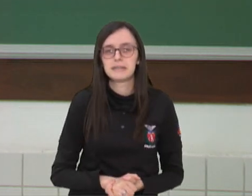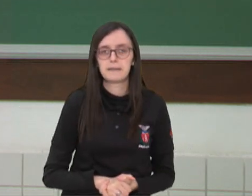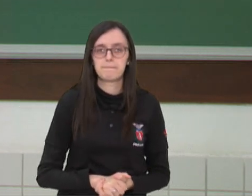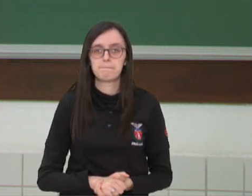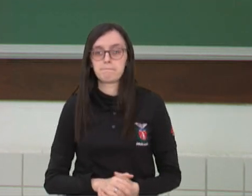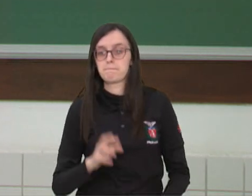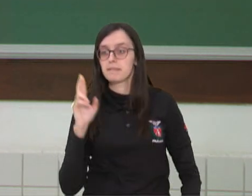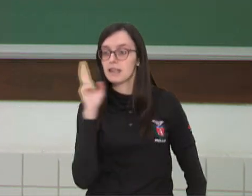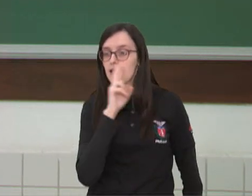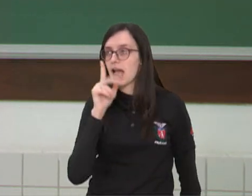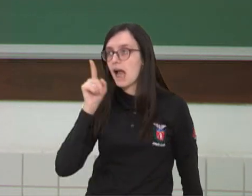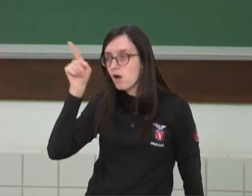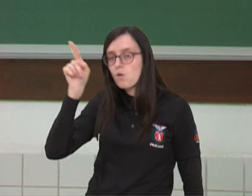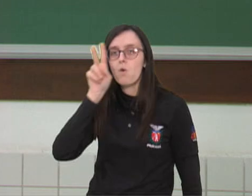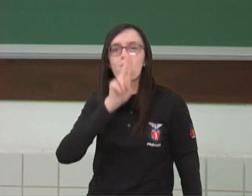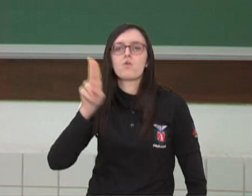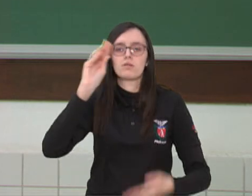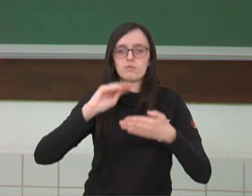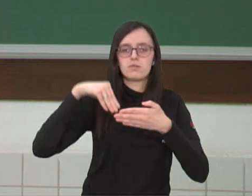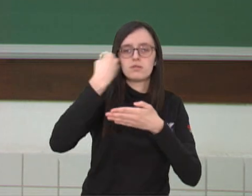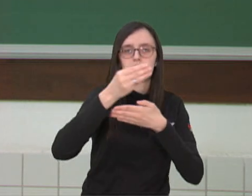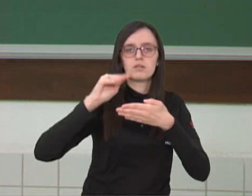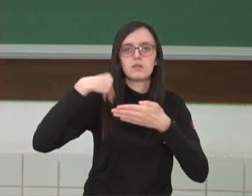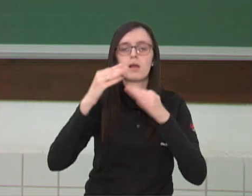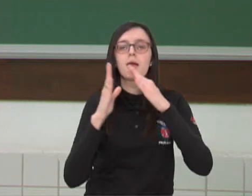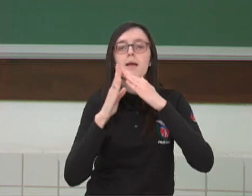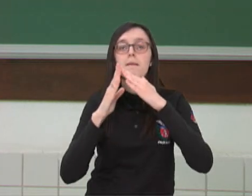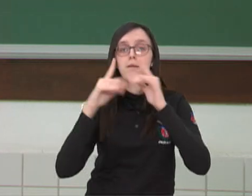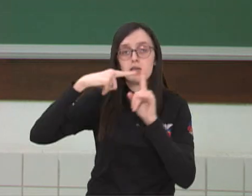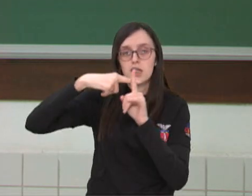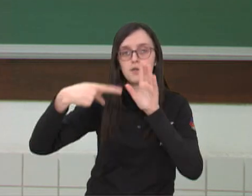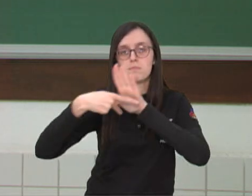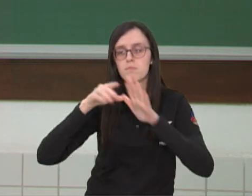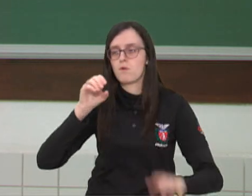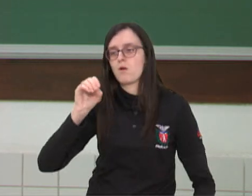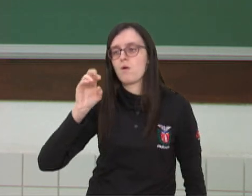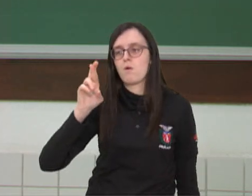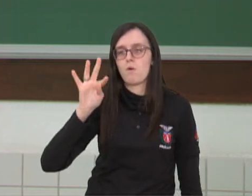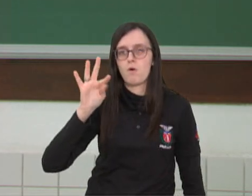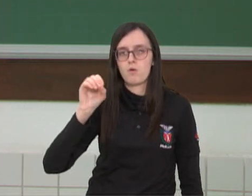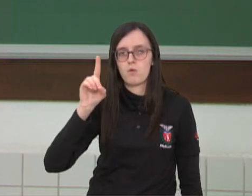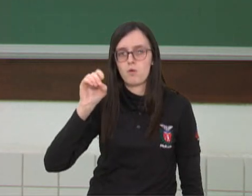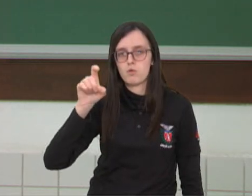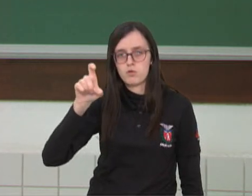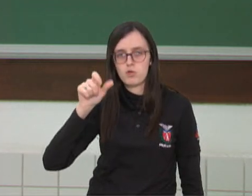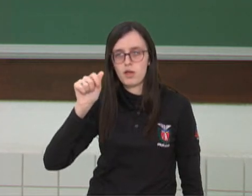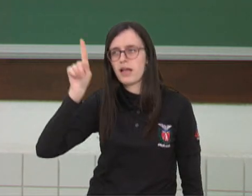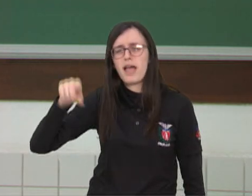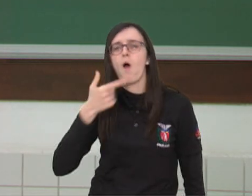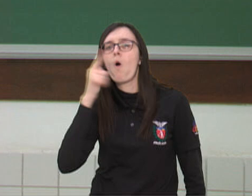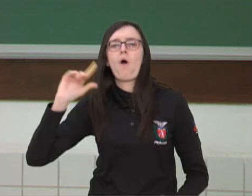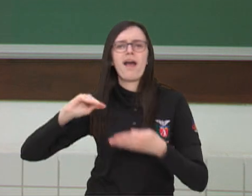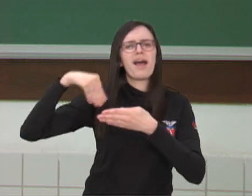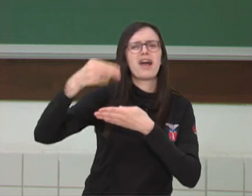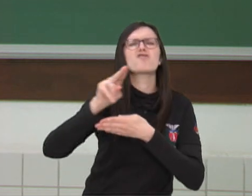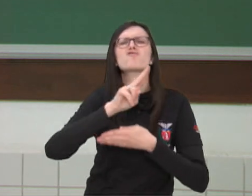A Rússia usava o calendário da Igreja Ortodoxa, o chamado calendário